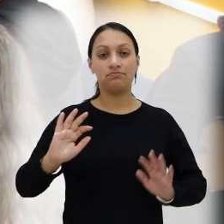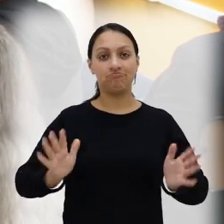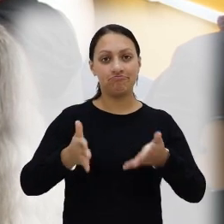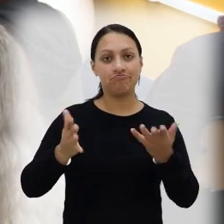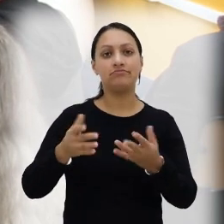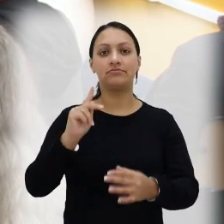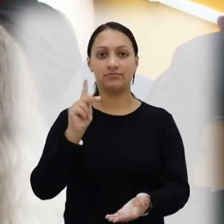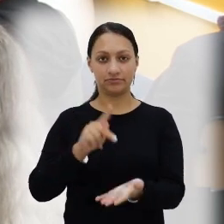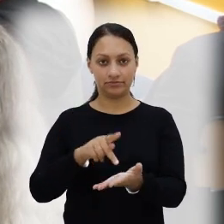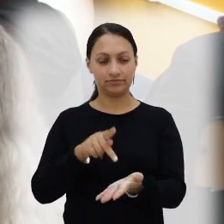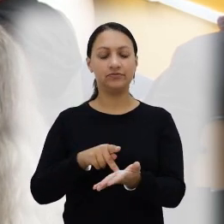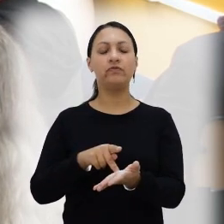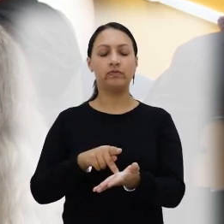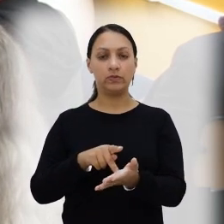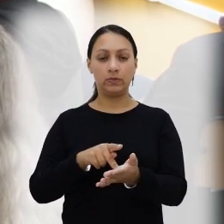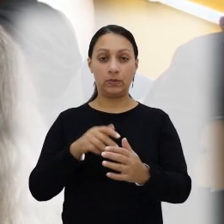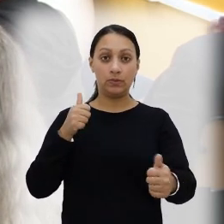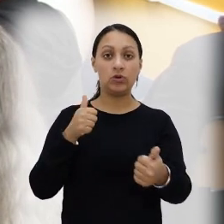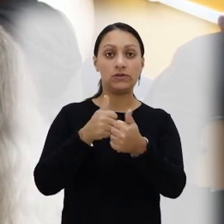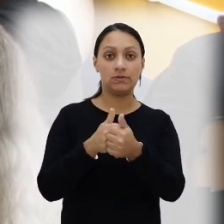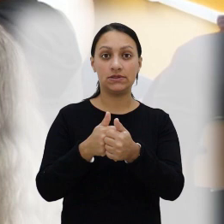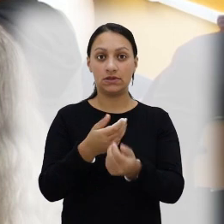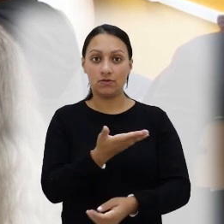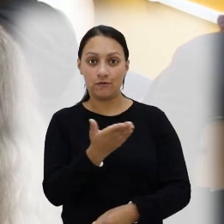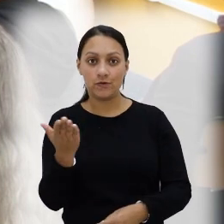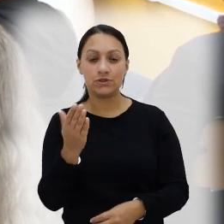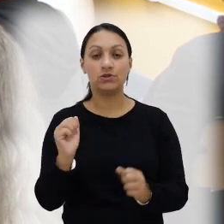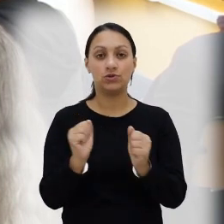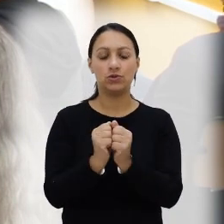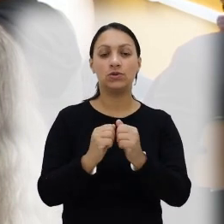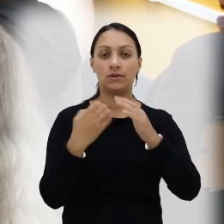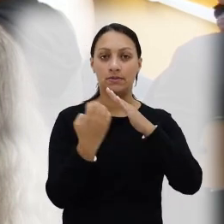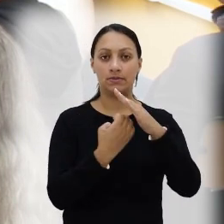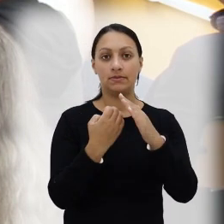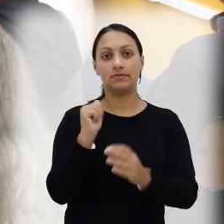fato, né, a aproximação entre vocês e as âncoras.